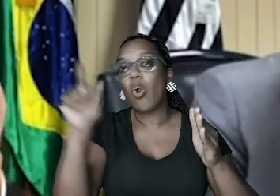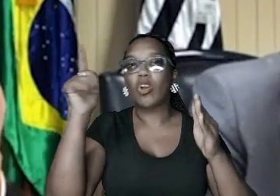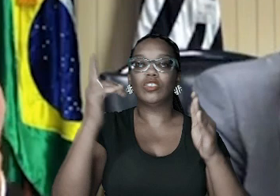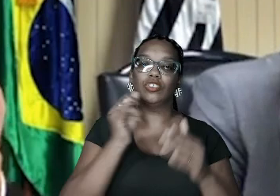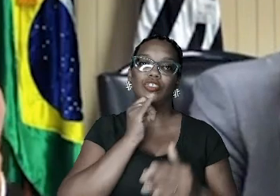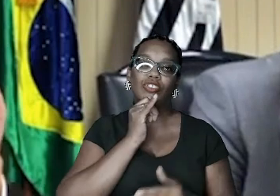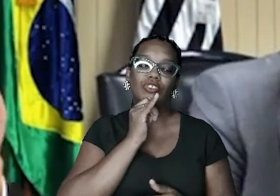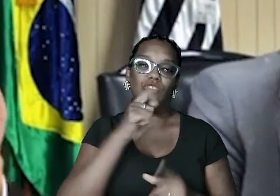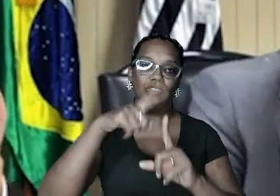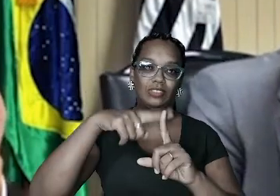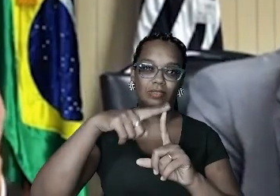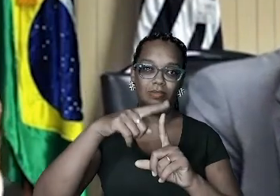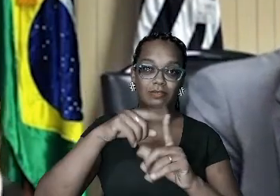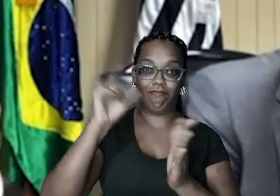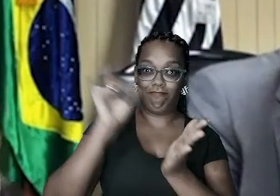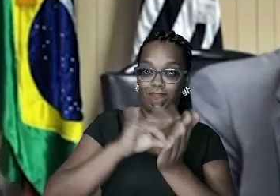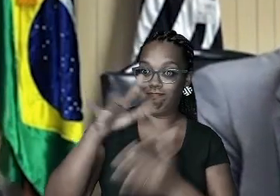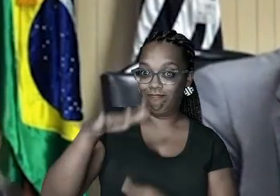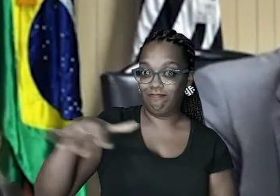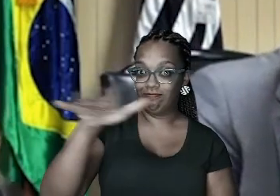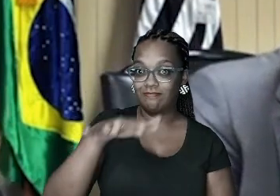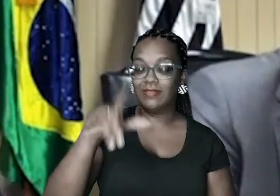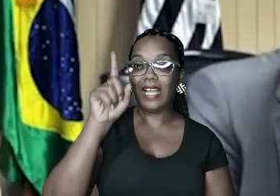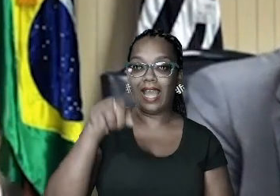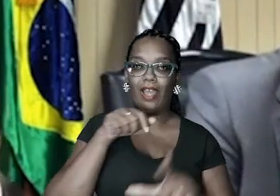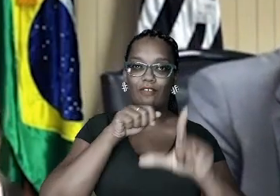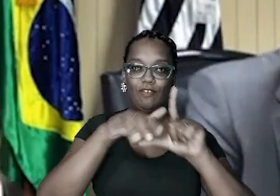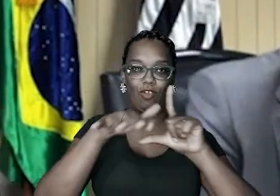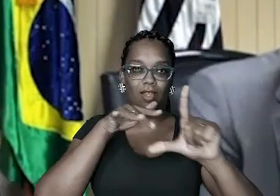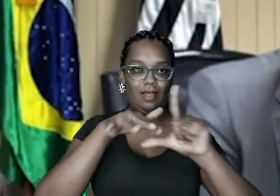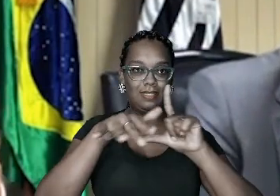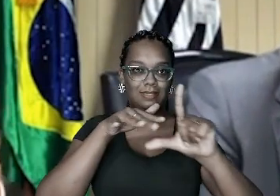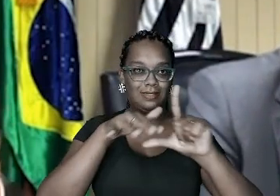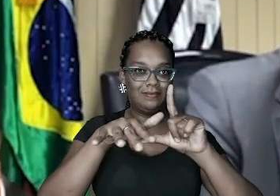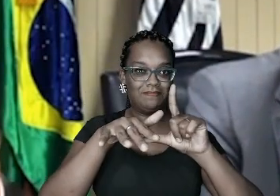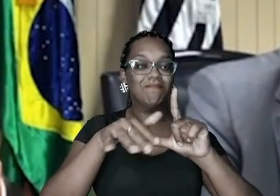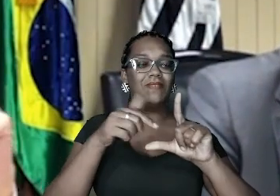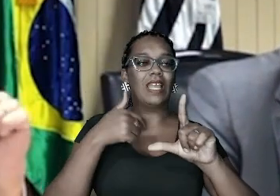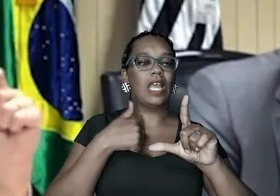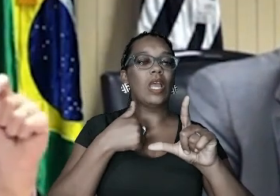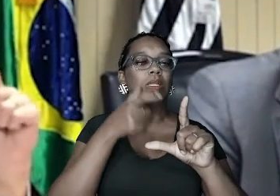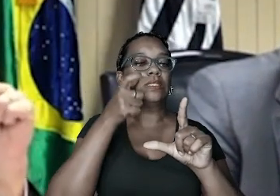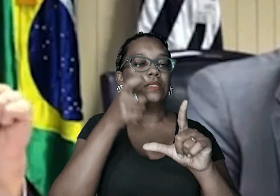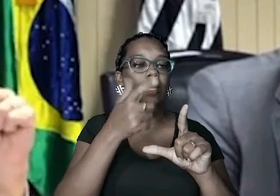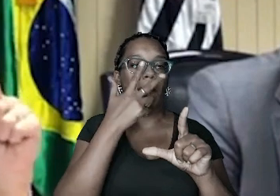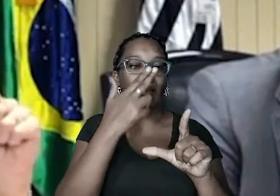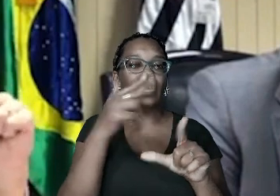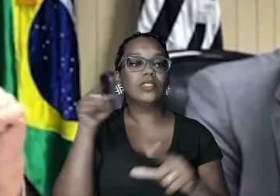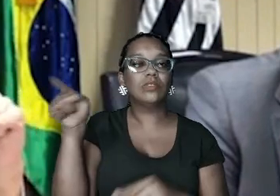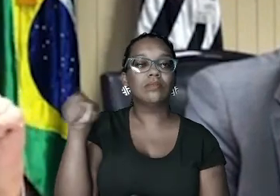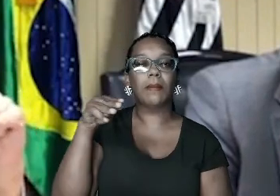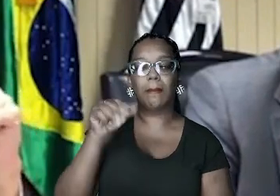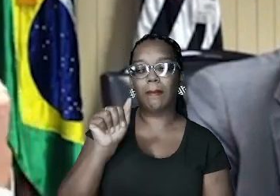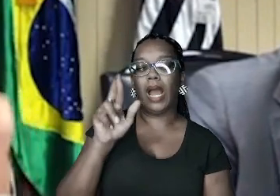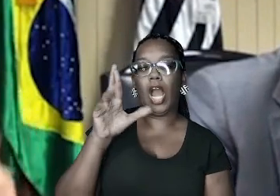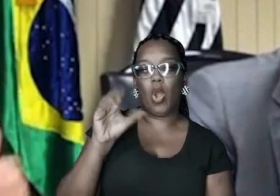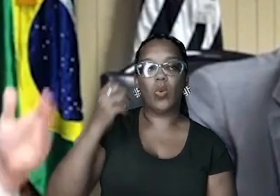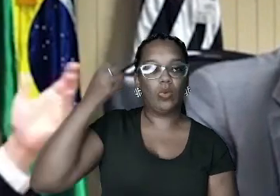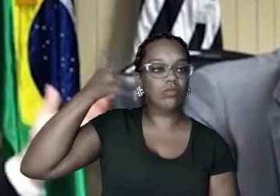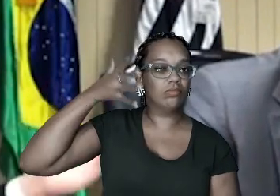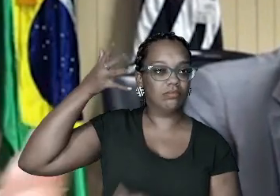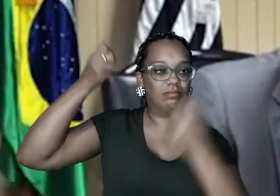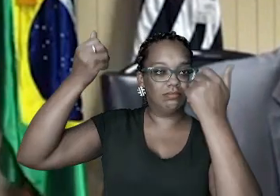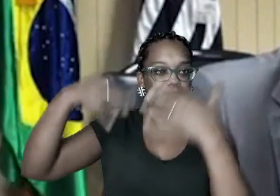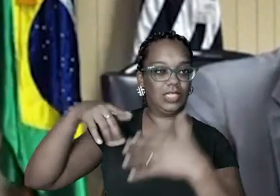ele abre a porta para nós enxergarmos um outro tipo de realidade no nosso mercado a realidade dos influencias eu tenho